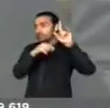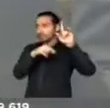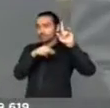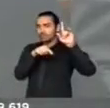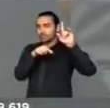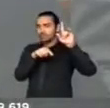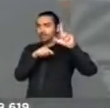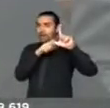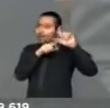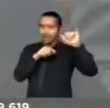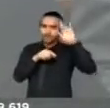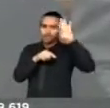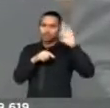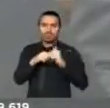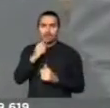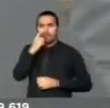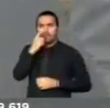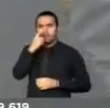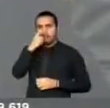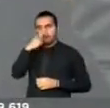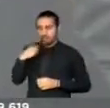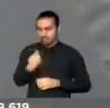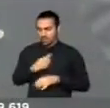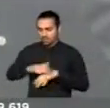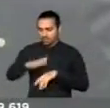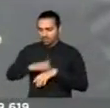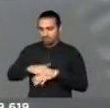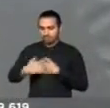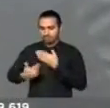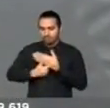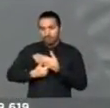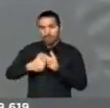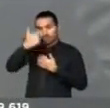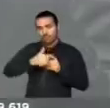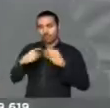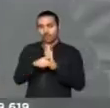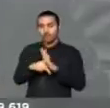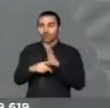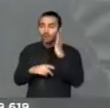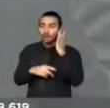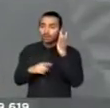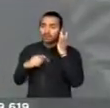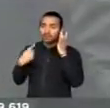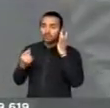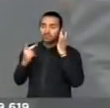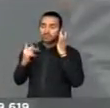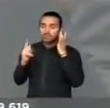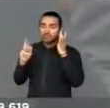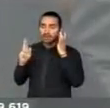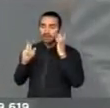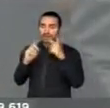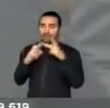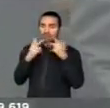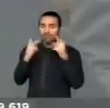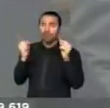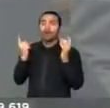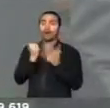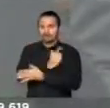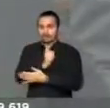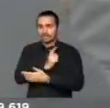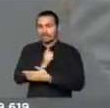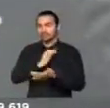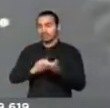não podemos aqui sair, deixar de cumprir com o nosso mistério, e amanhã, como veio parecer da Procuradoria do PGR, dizer que houve obstrução